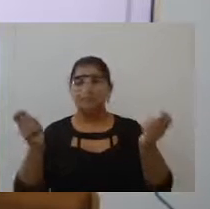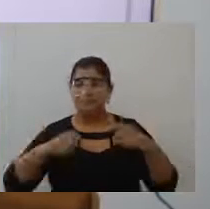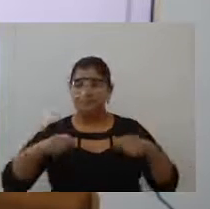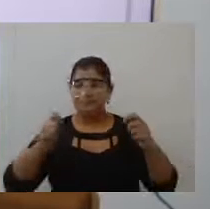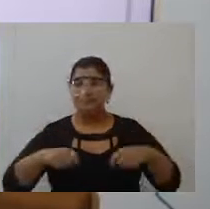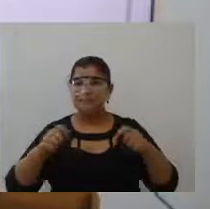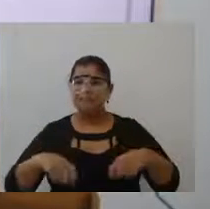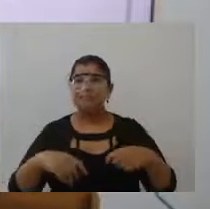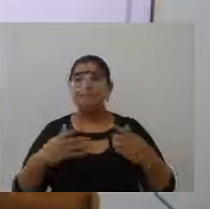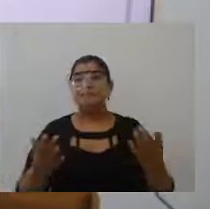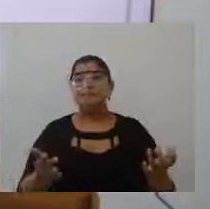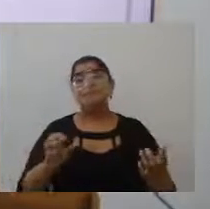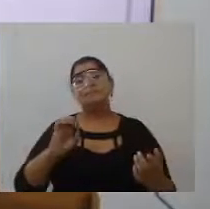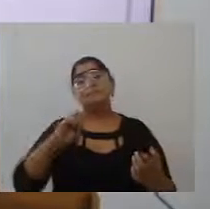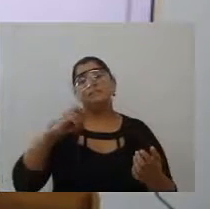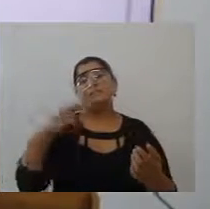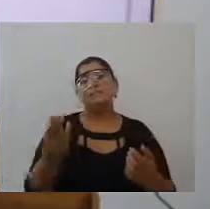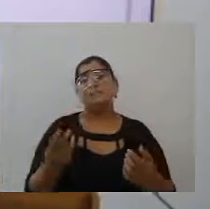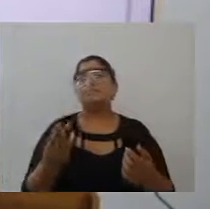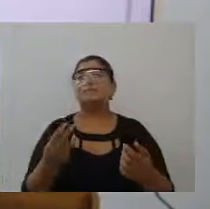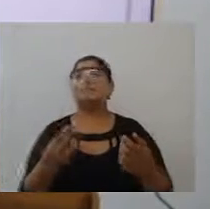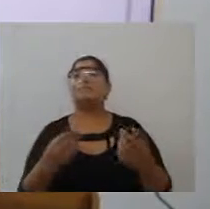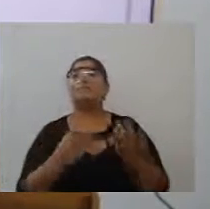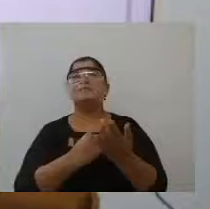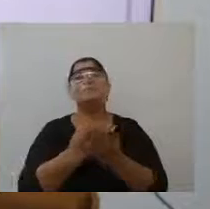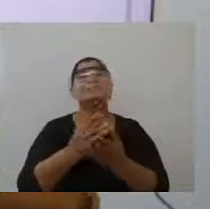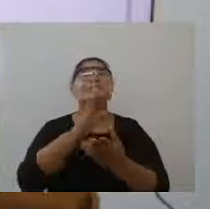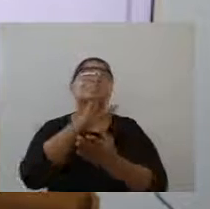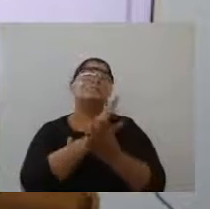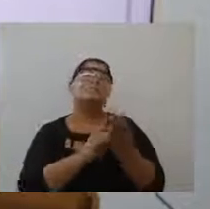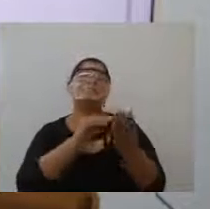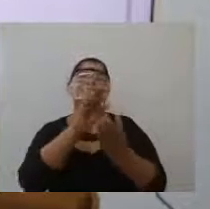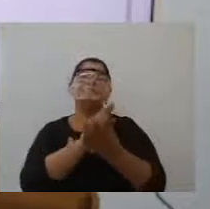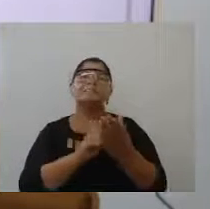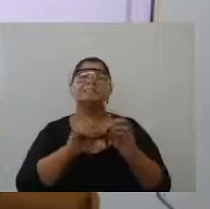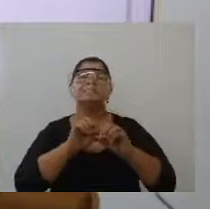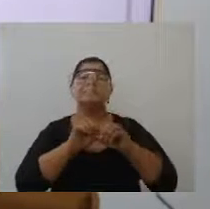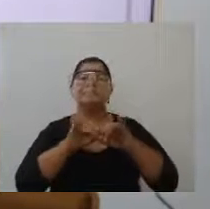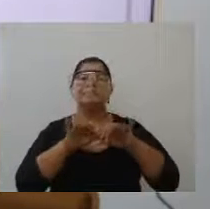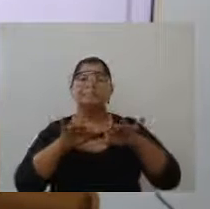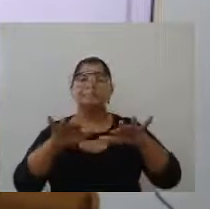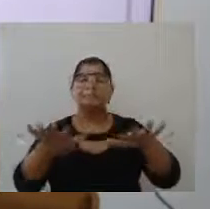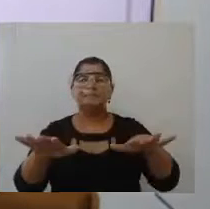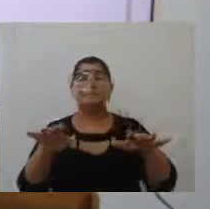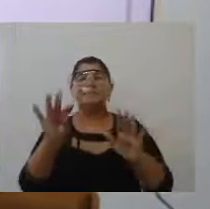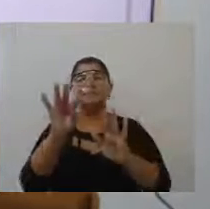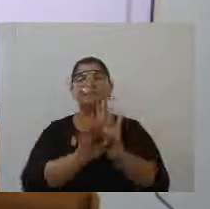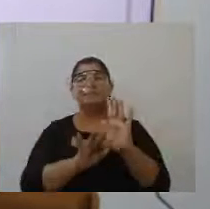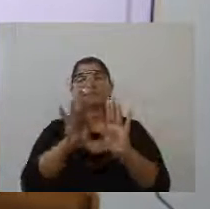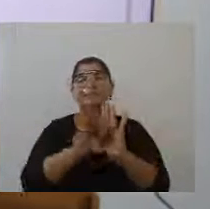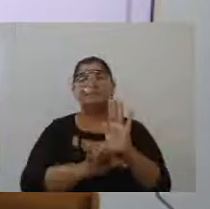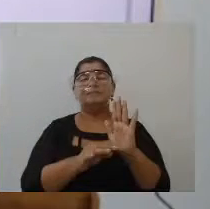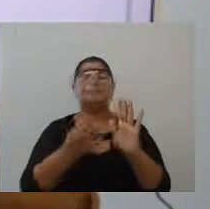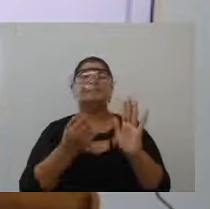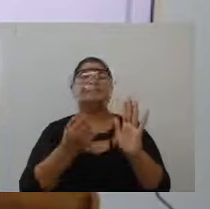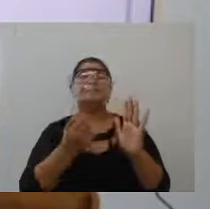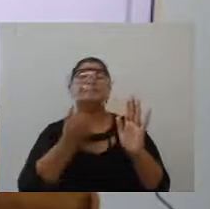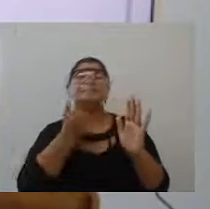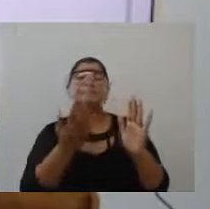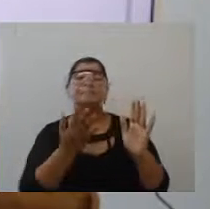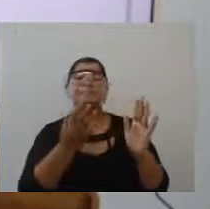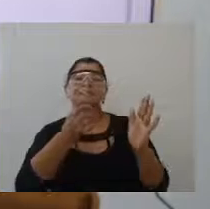fazer isso? Ou a gente começa a replicar, disseminar os textos sem